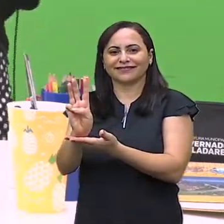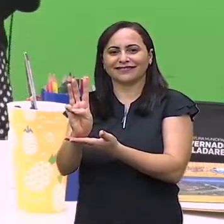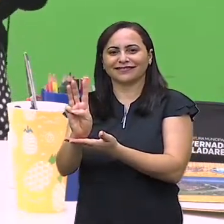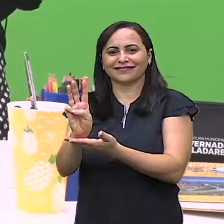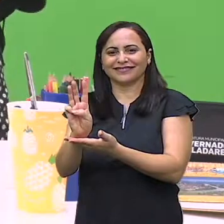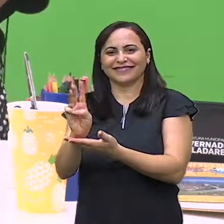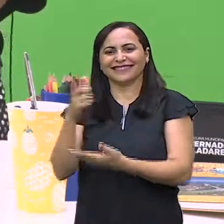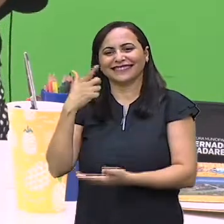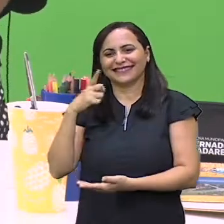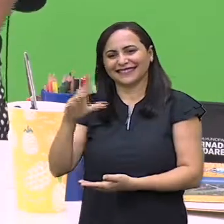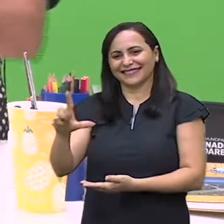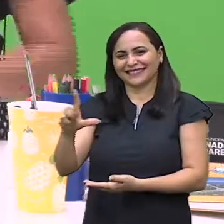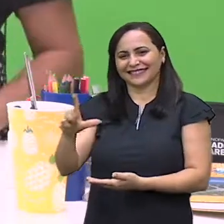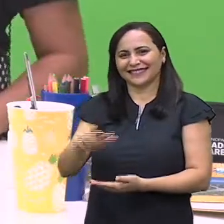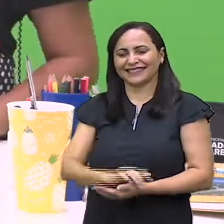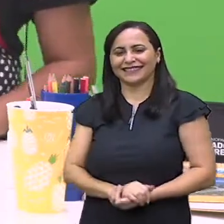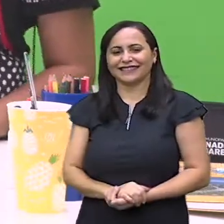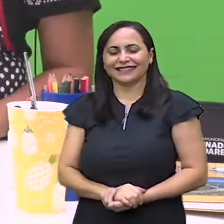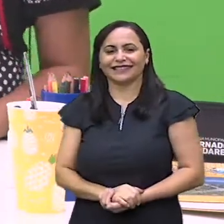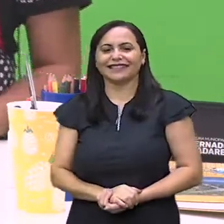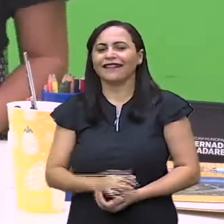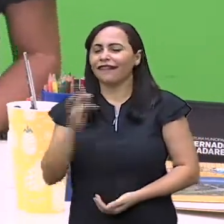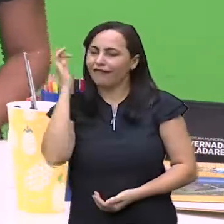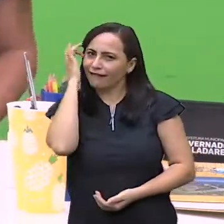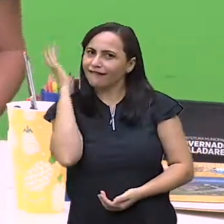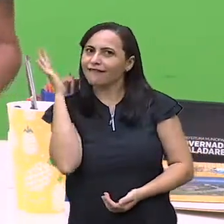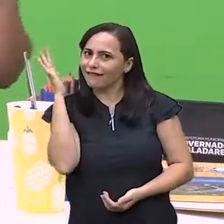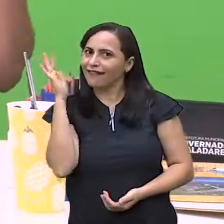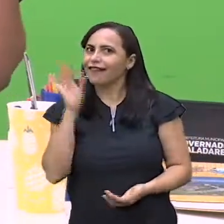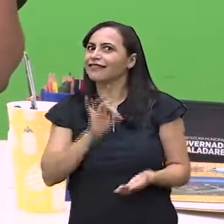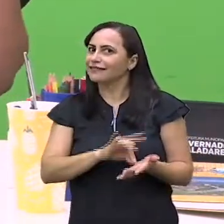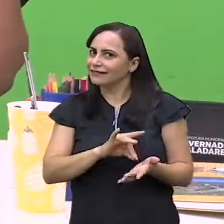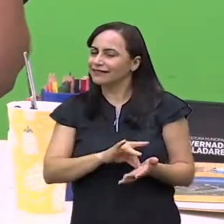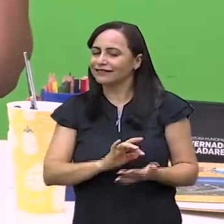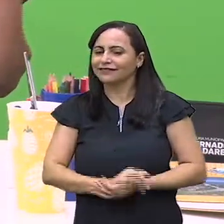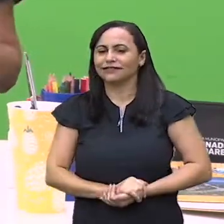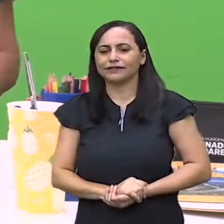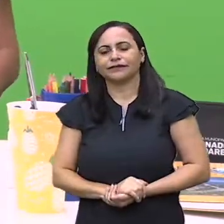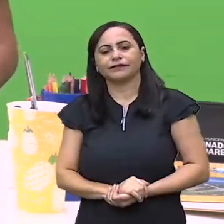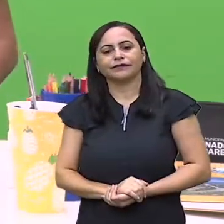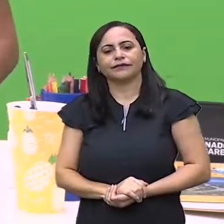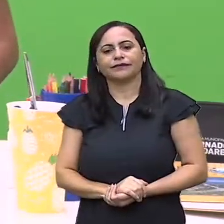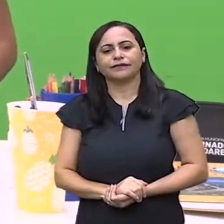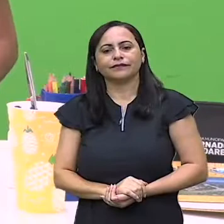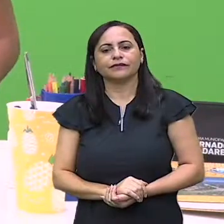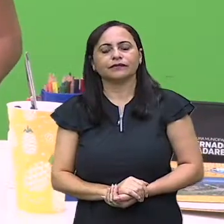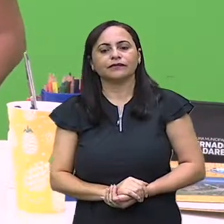1, 2, 3. Consegui! Está fácil. Agora é minha vez? Sim.